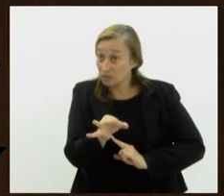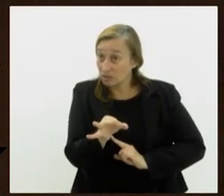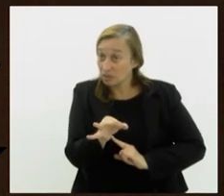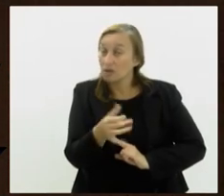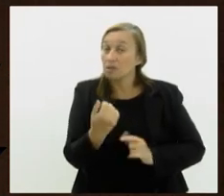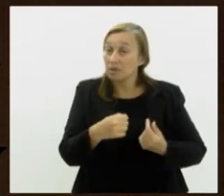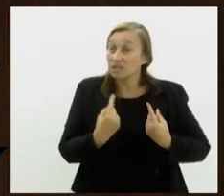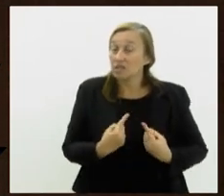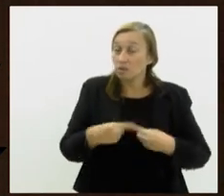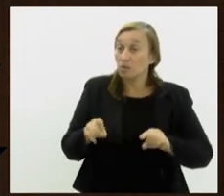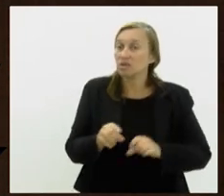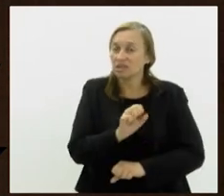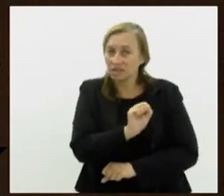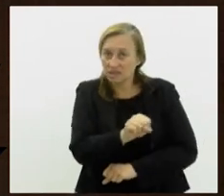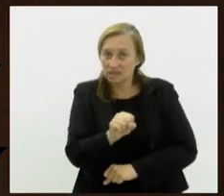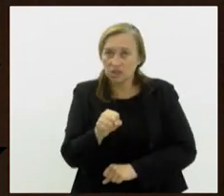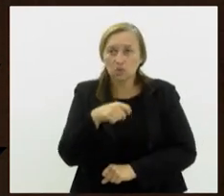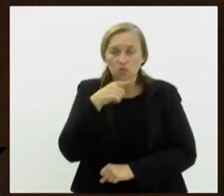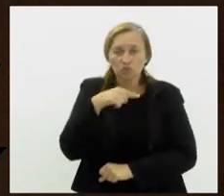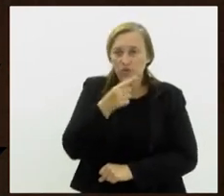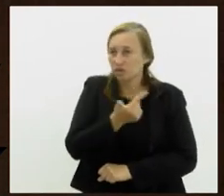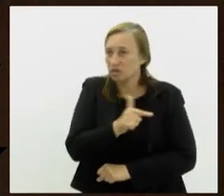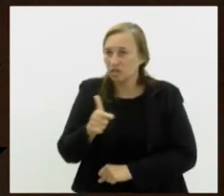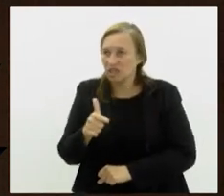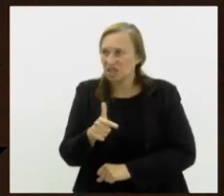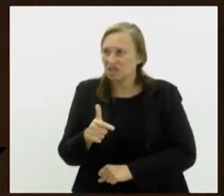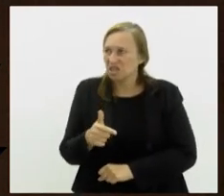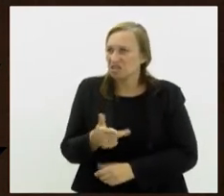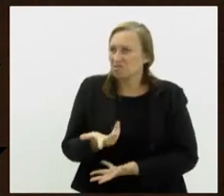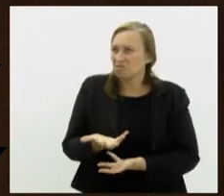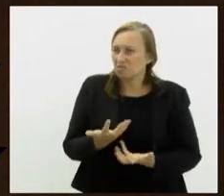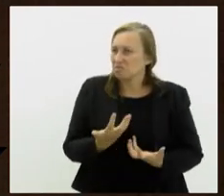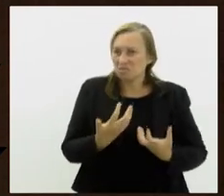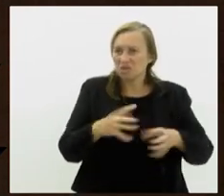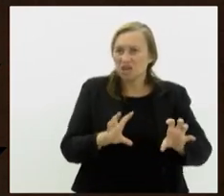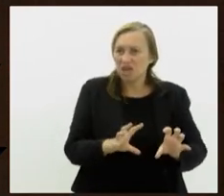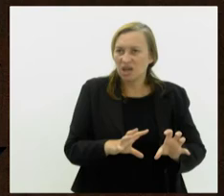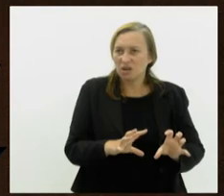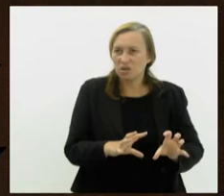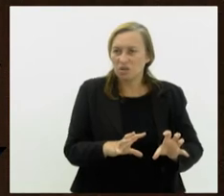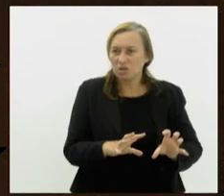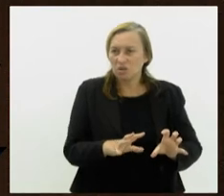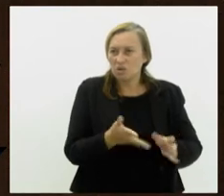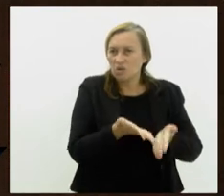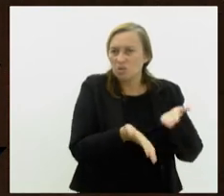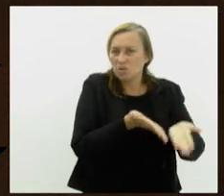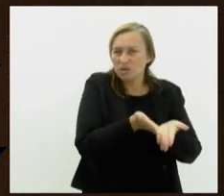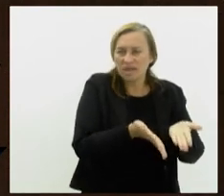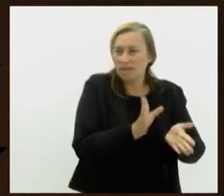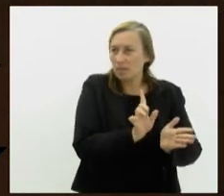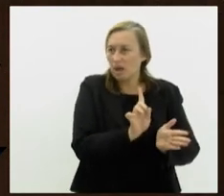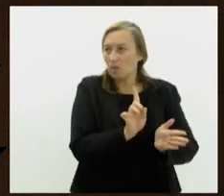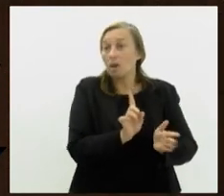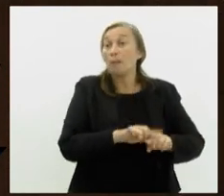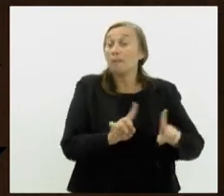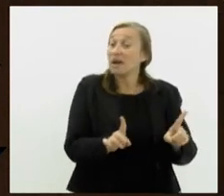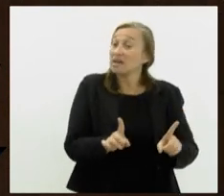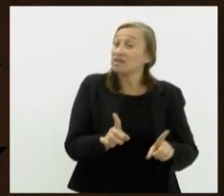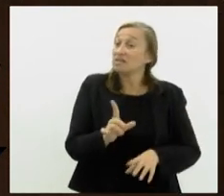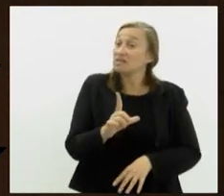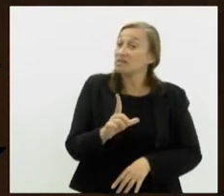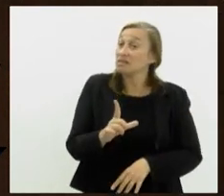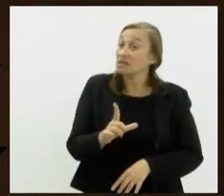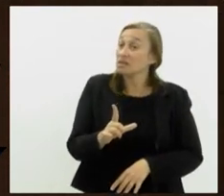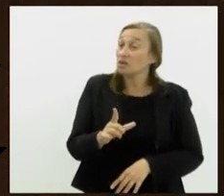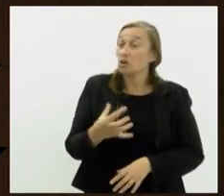ser combatido, sim, sem dúvida nenhuma, aqui ninguém quer passar a mão na cabeça de ninguém, mas que a predominância, né,